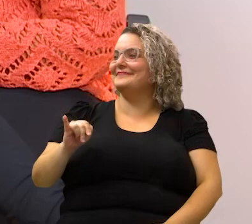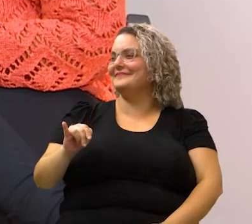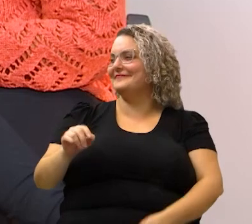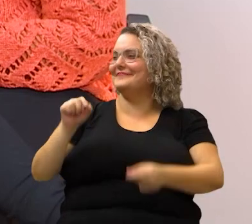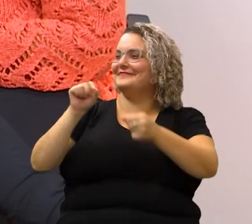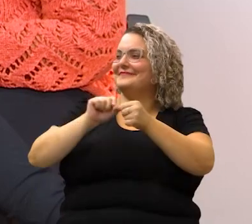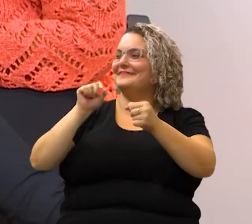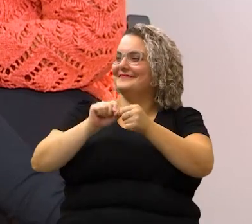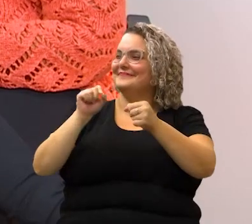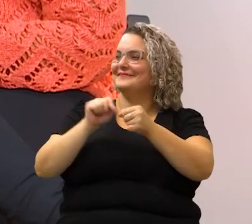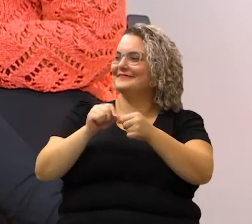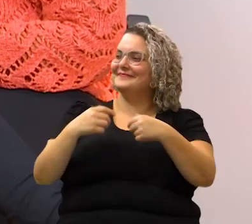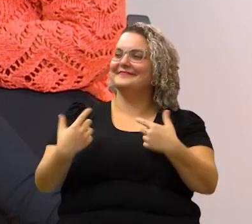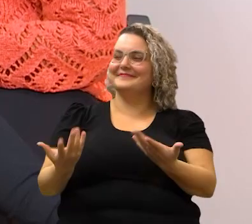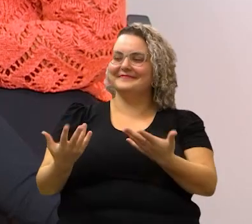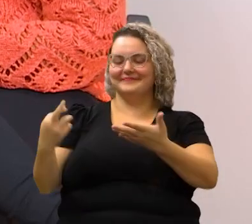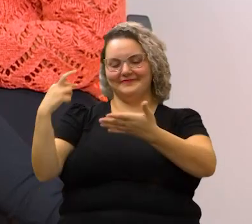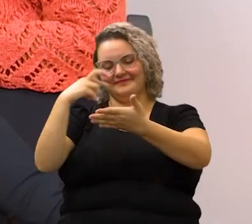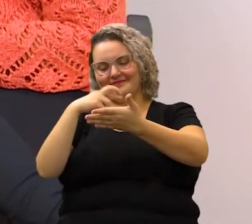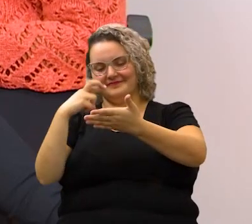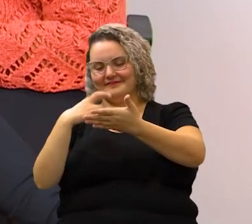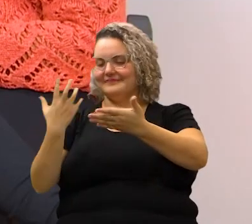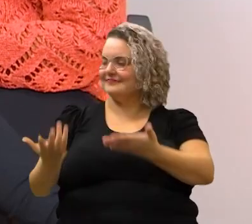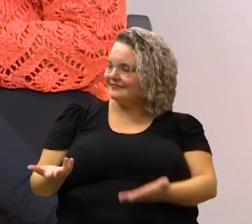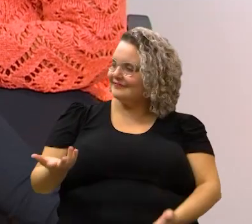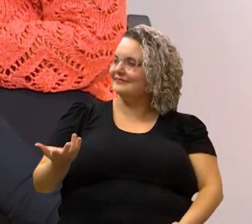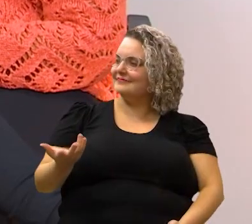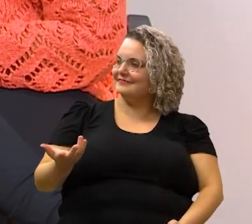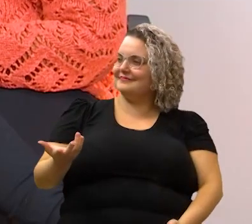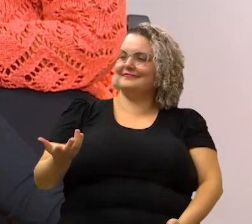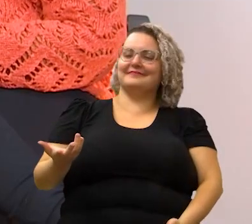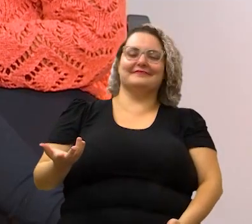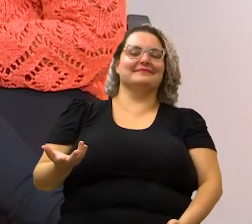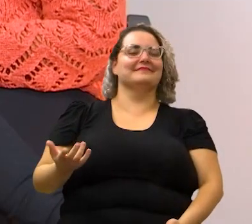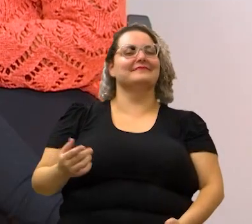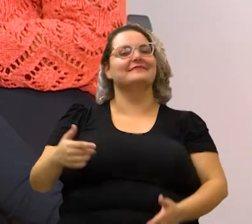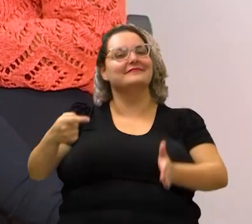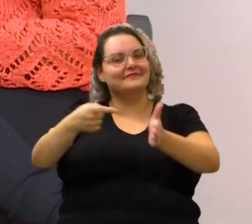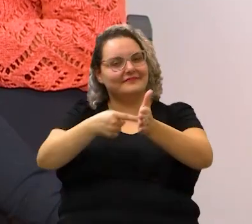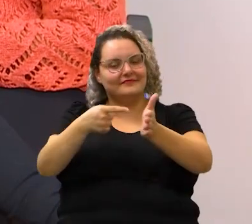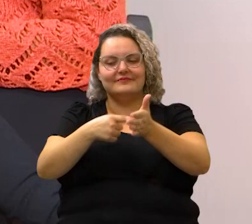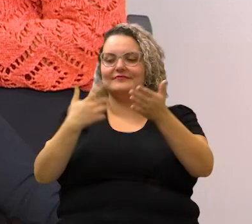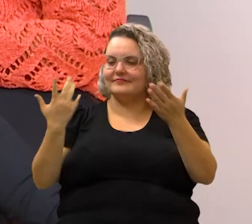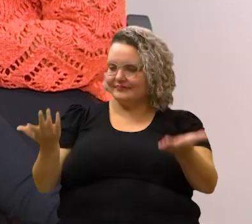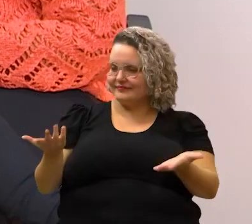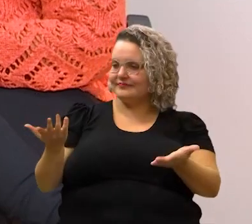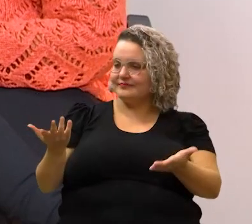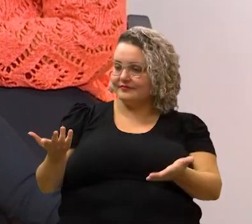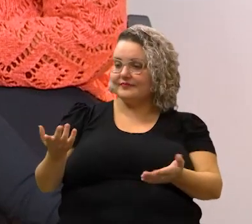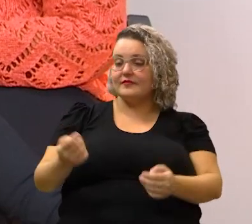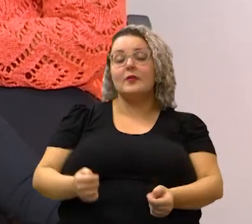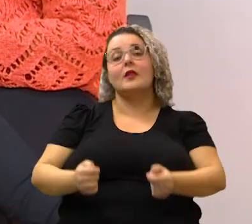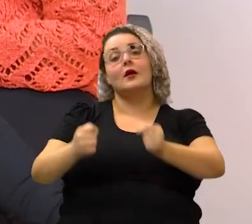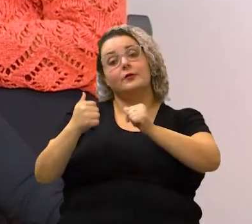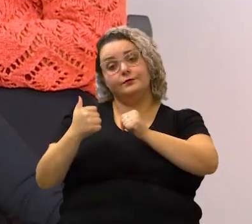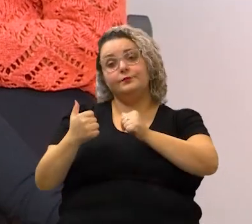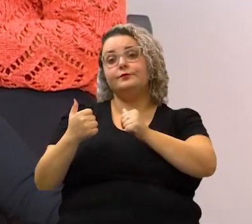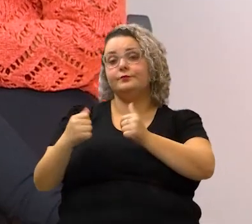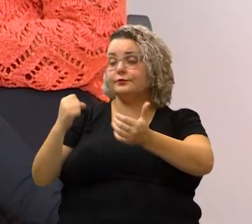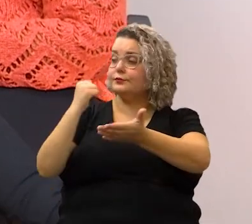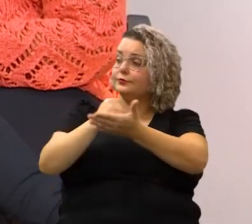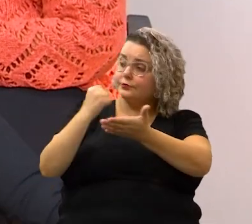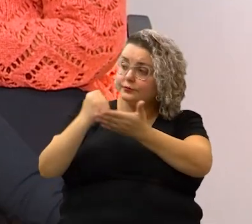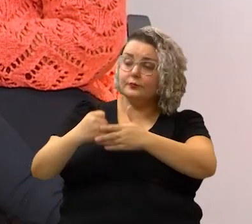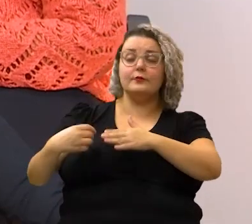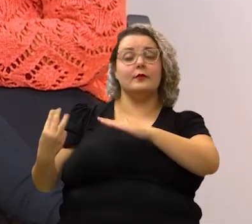que aí fez uma né investigação a respeito de denúncias de favorecimento